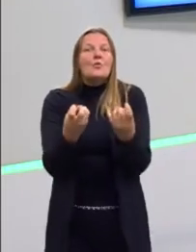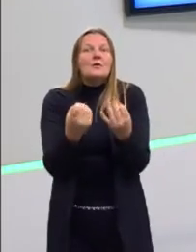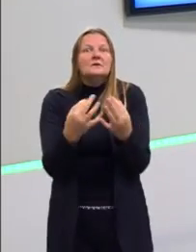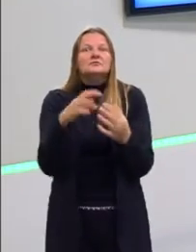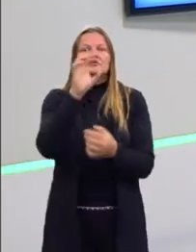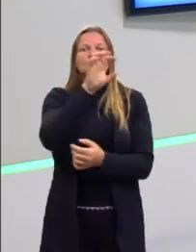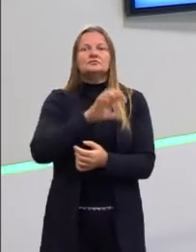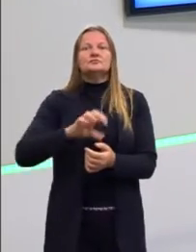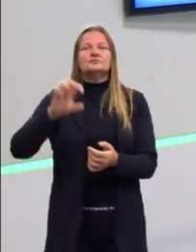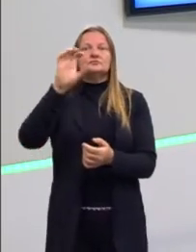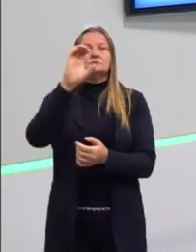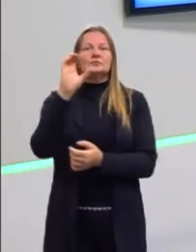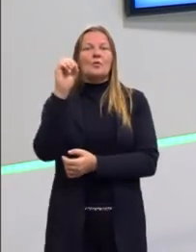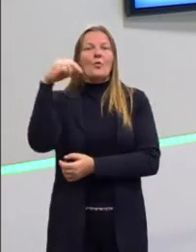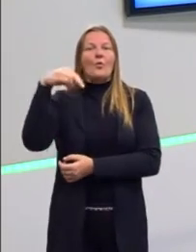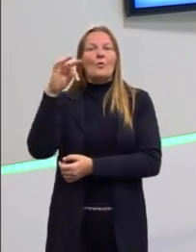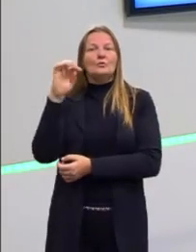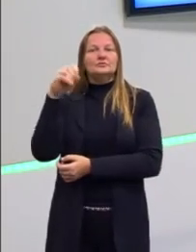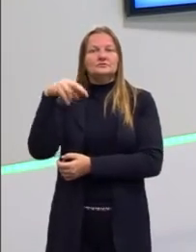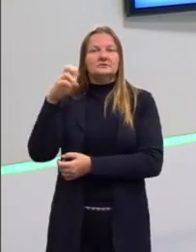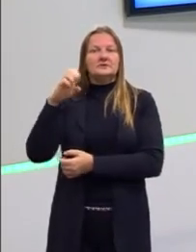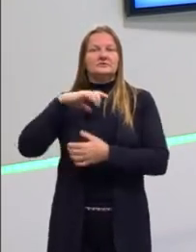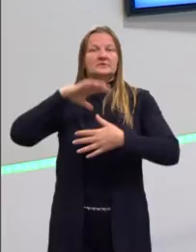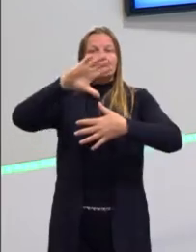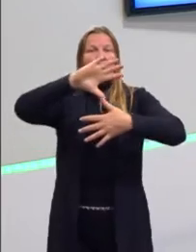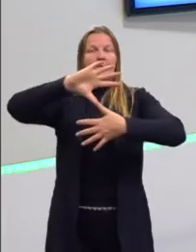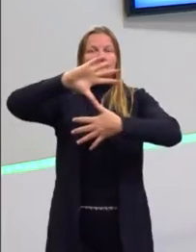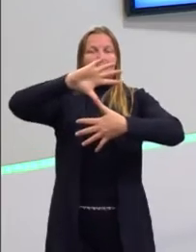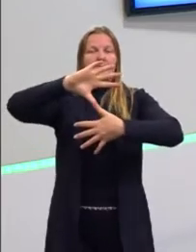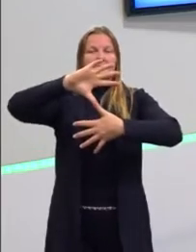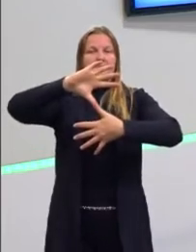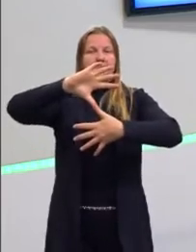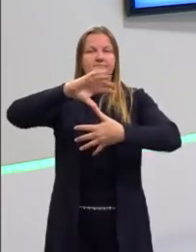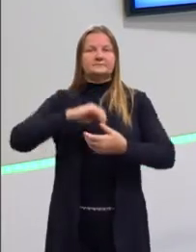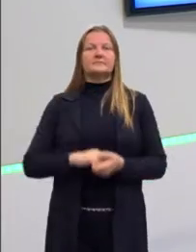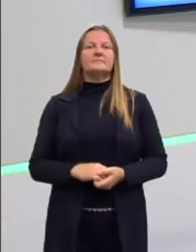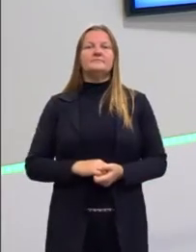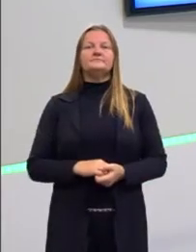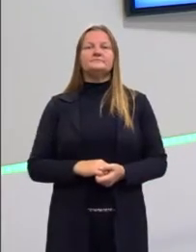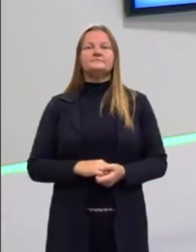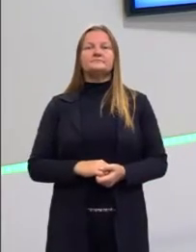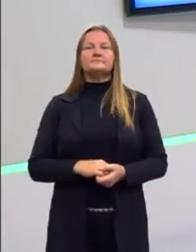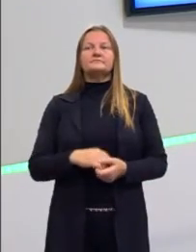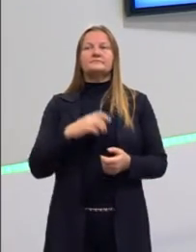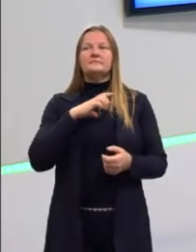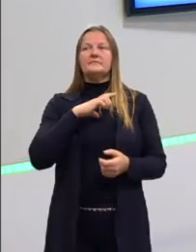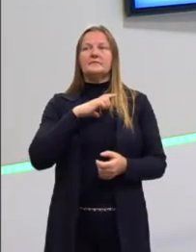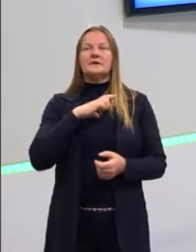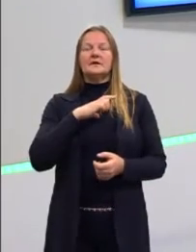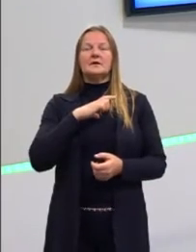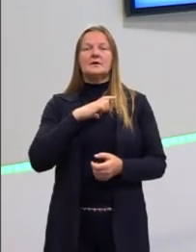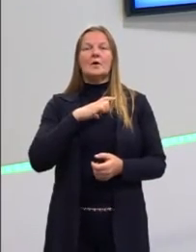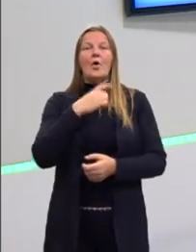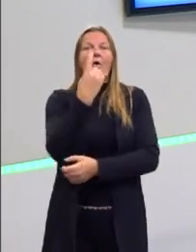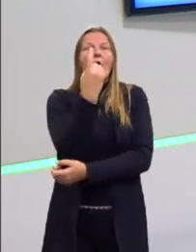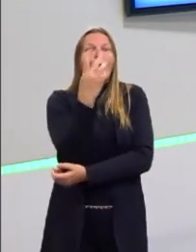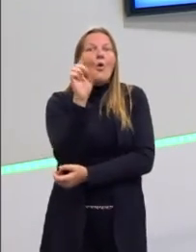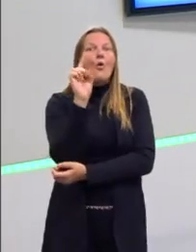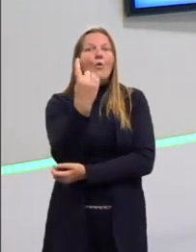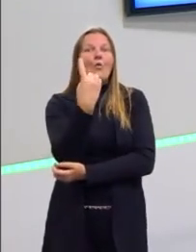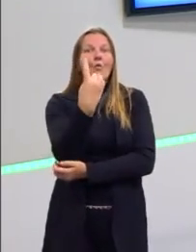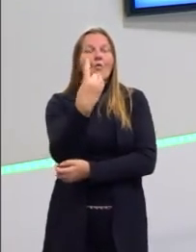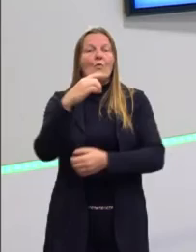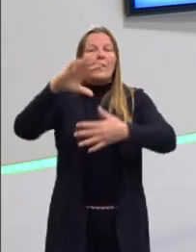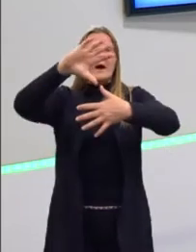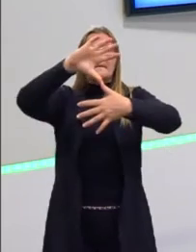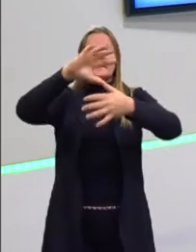quantas quantos a continente americano nós temos nós temos continente propriamente dito um só é